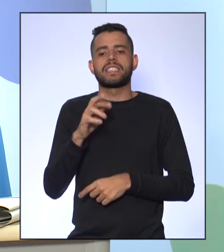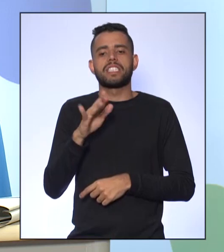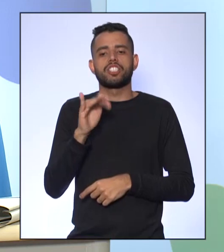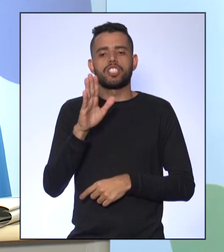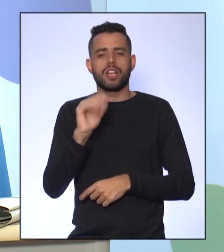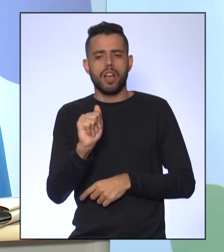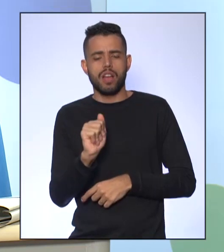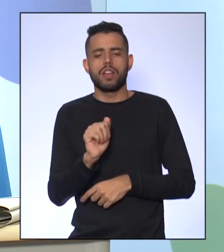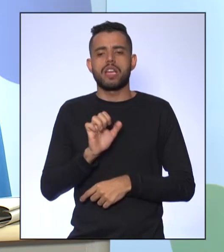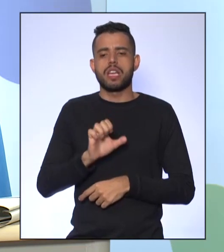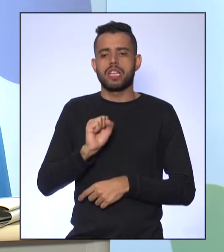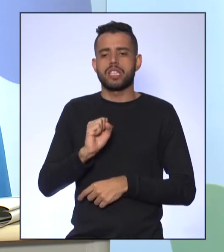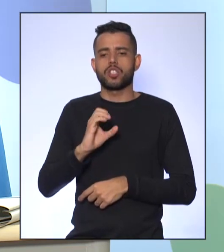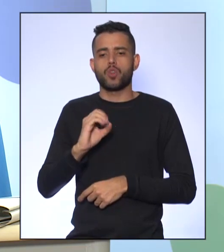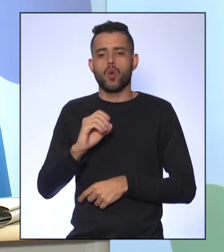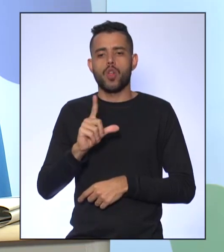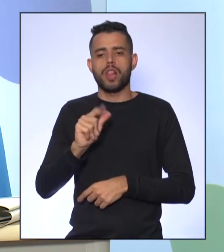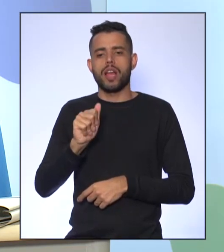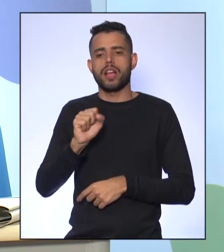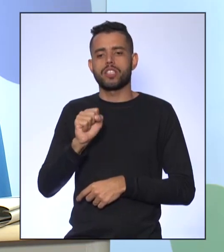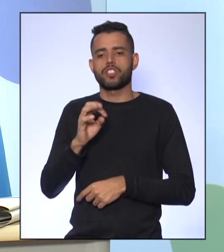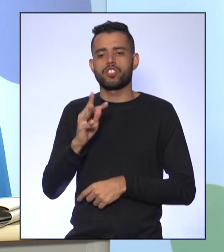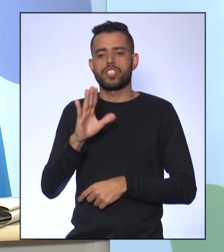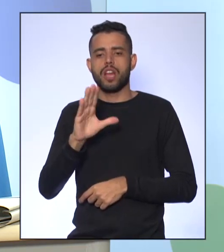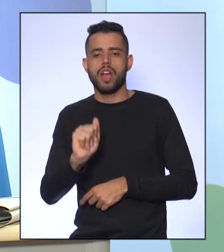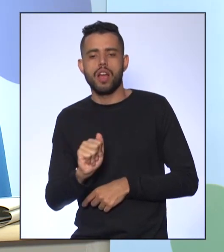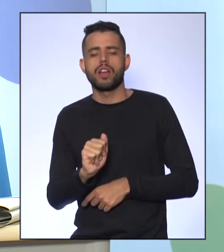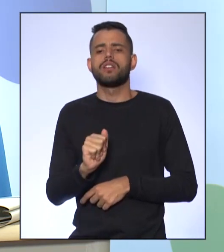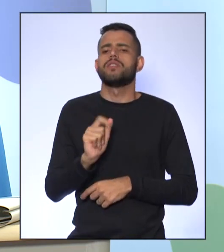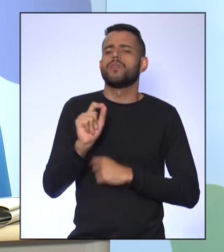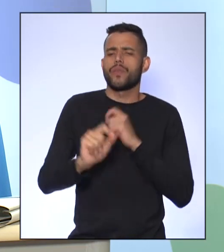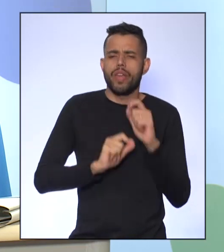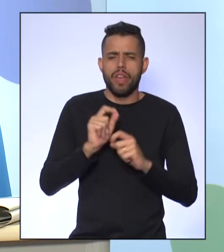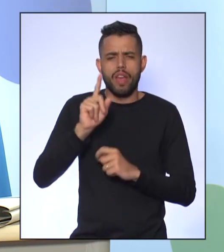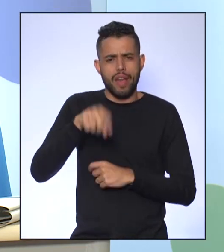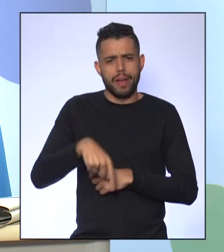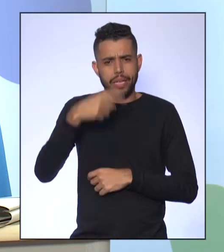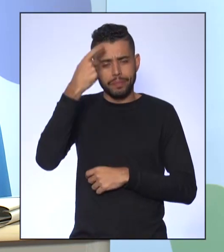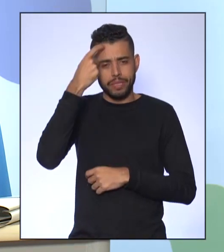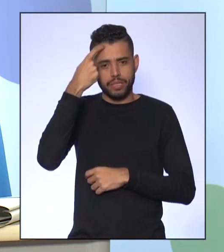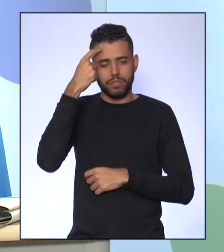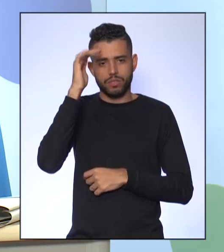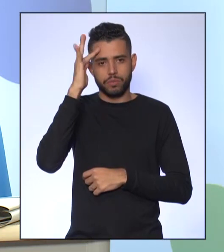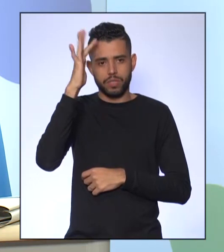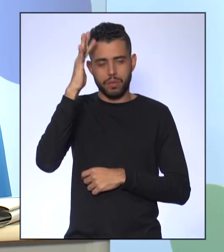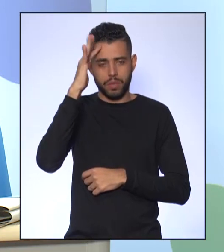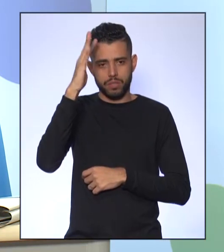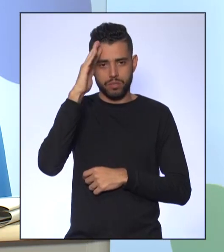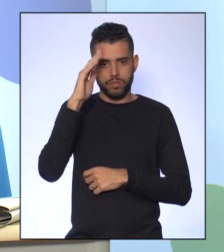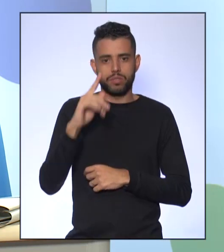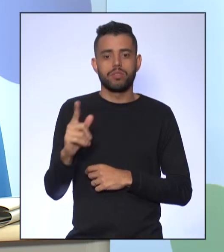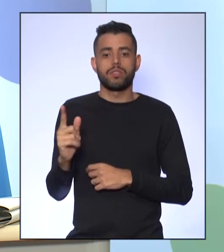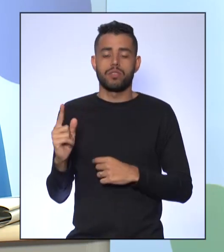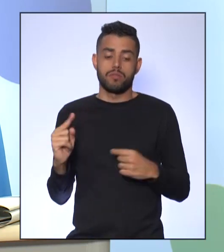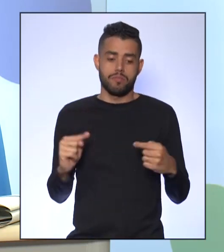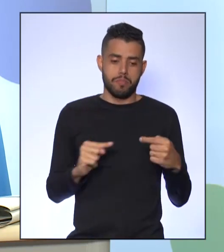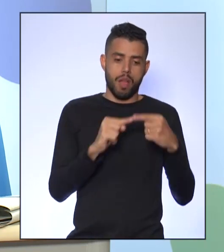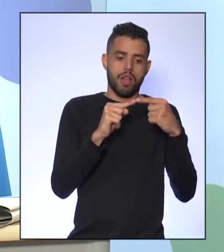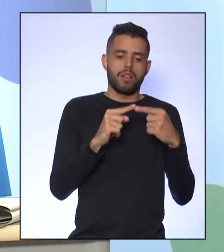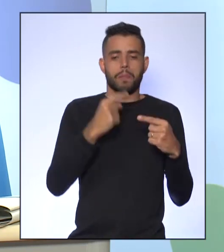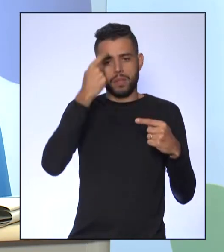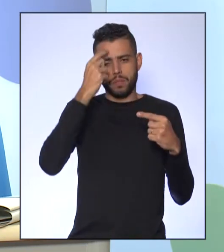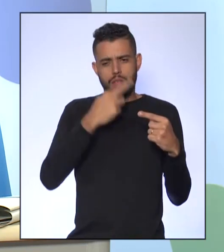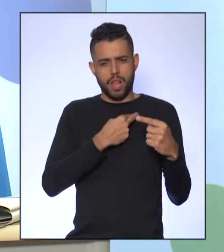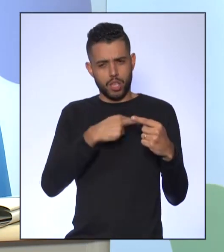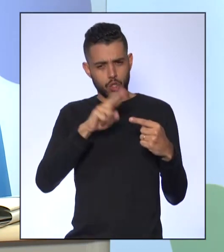né? Que já traz uma ideia, a vinculação do pensamento filosófico com o pensamento religioso.